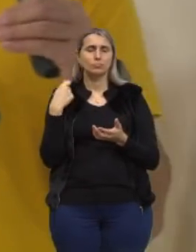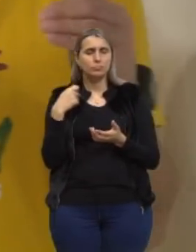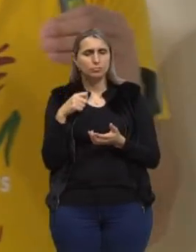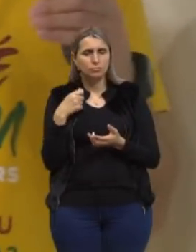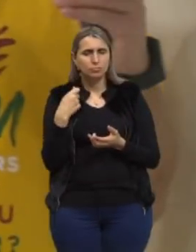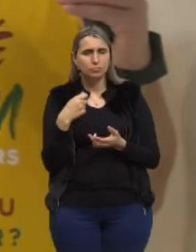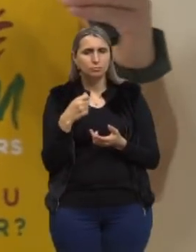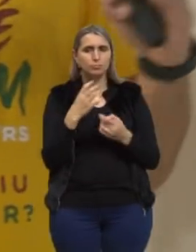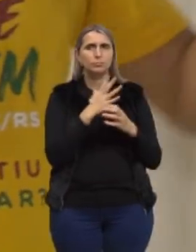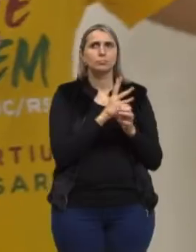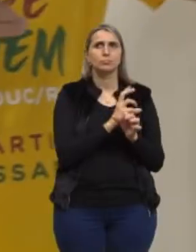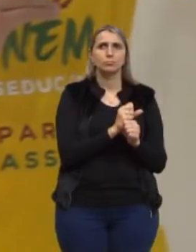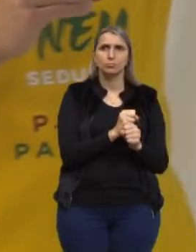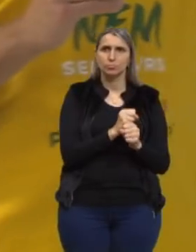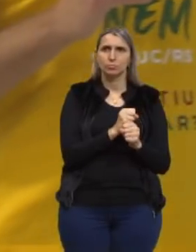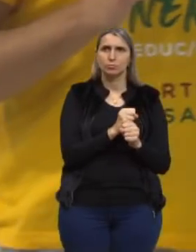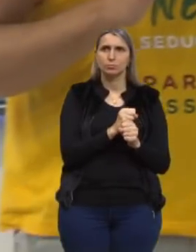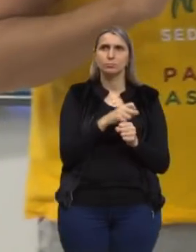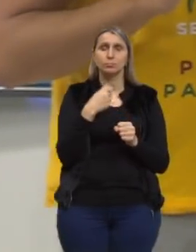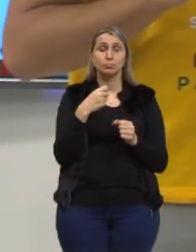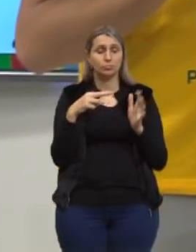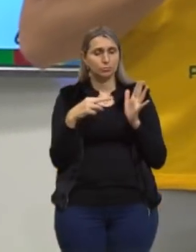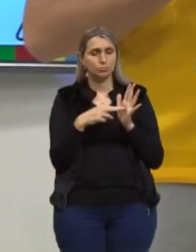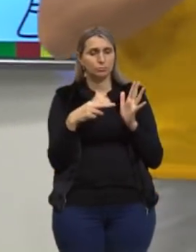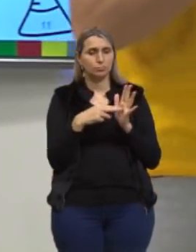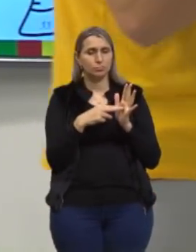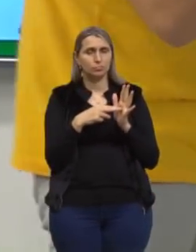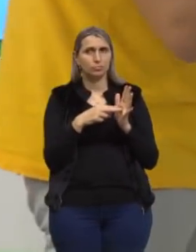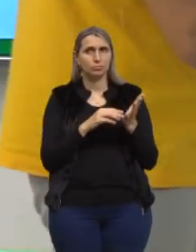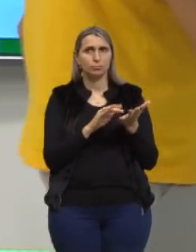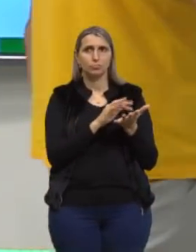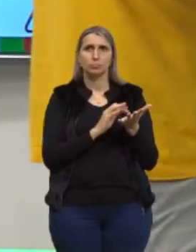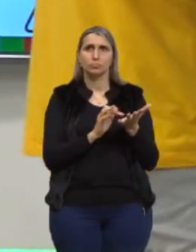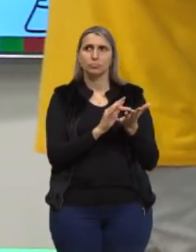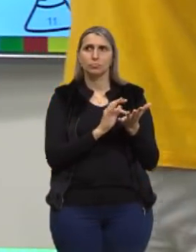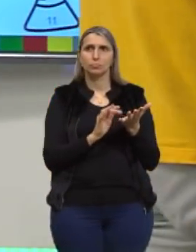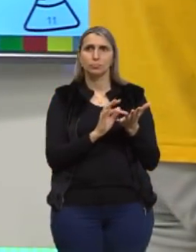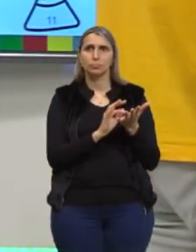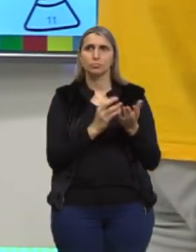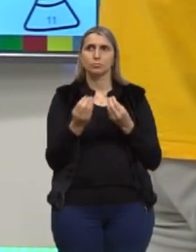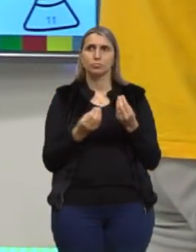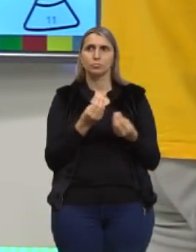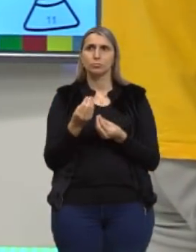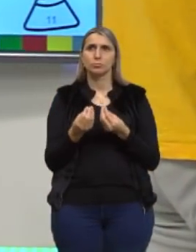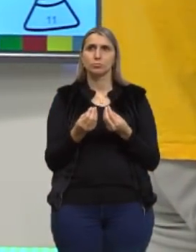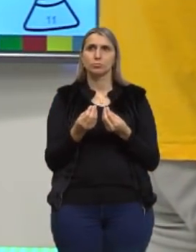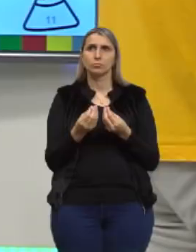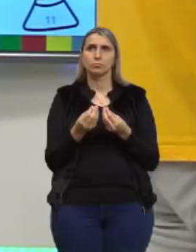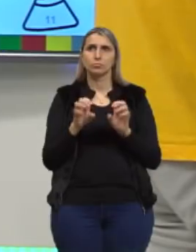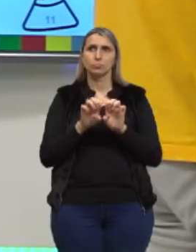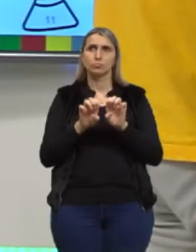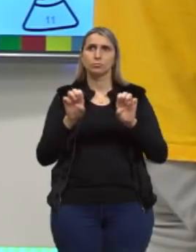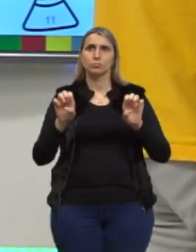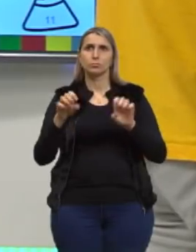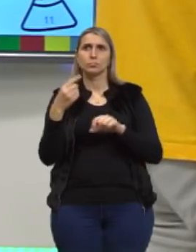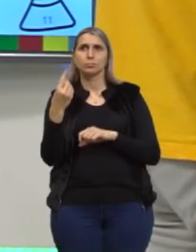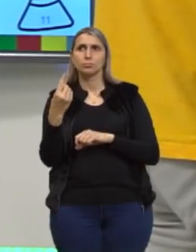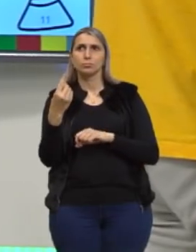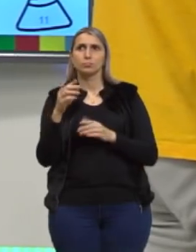gente precisa ir somando só que tem que prestar atenção nas contas tão como é que vai ser ó a equação